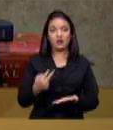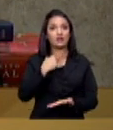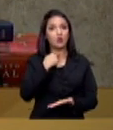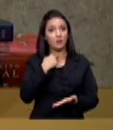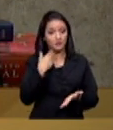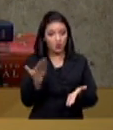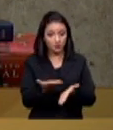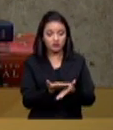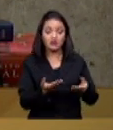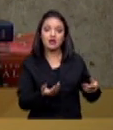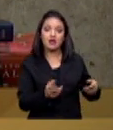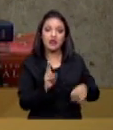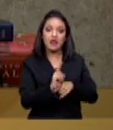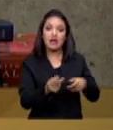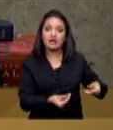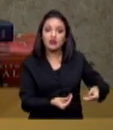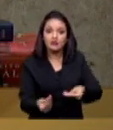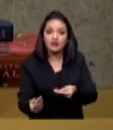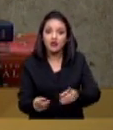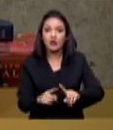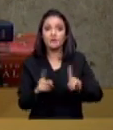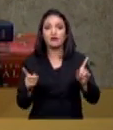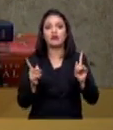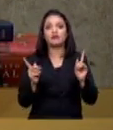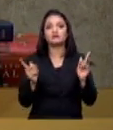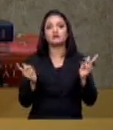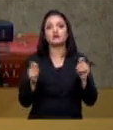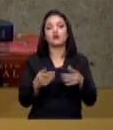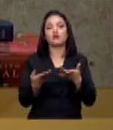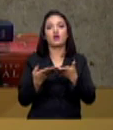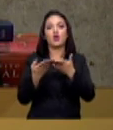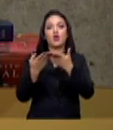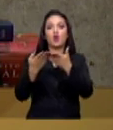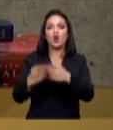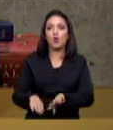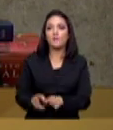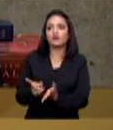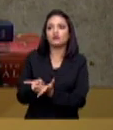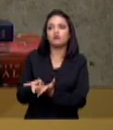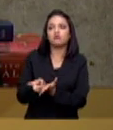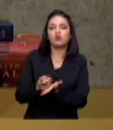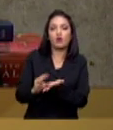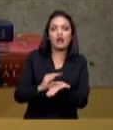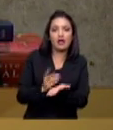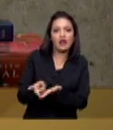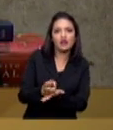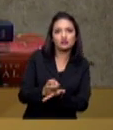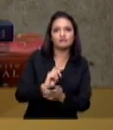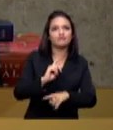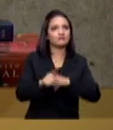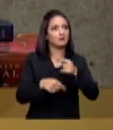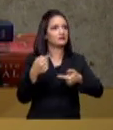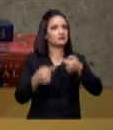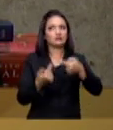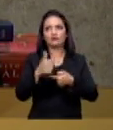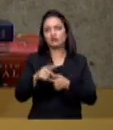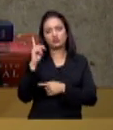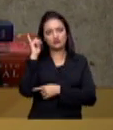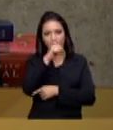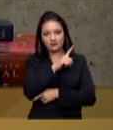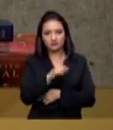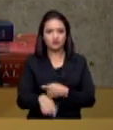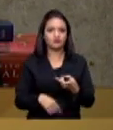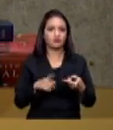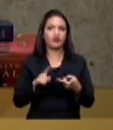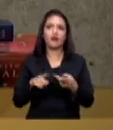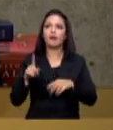medida liminar que tenha por objeto compensação de crédito. Compensou o crédito depois para rediscutir um tema muito mais difícil.